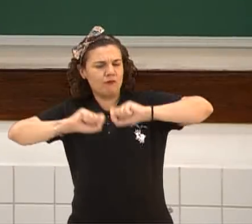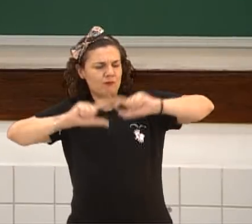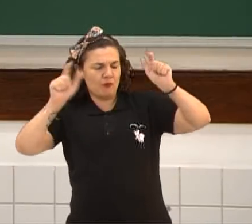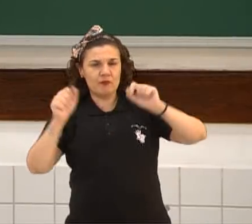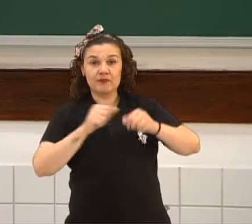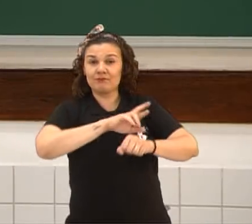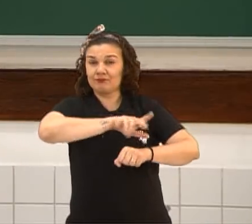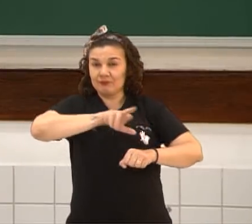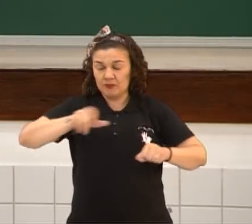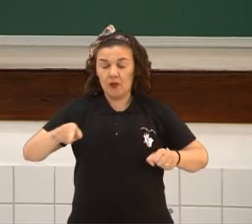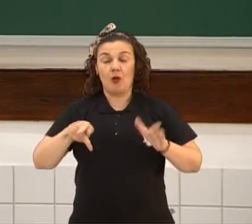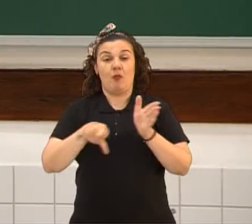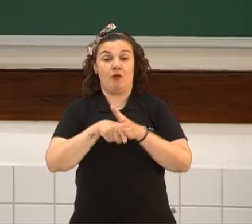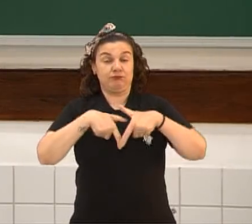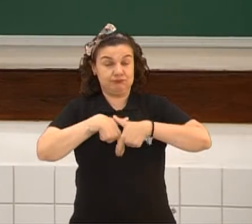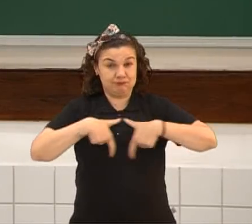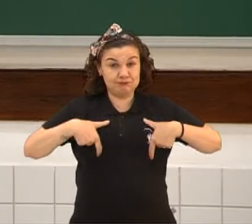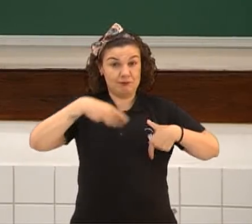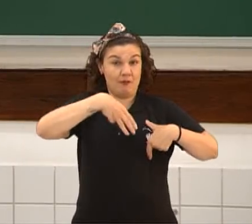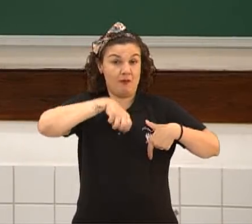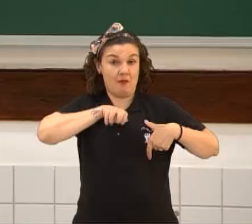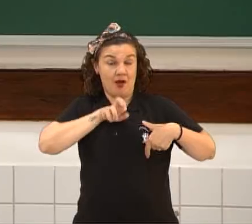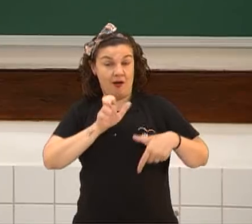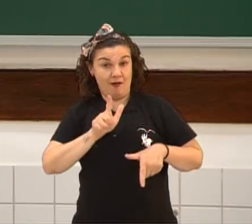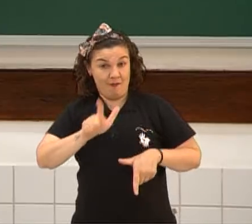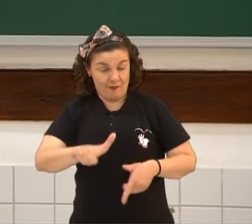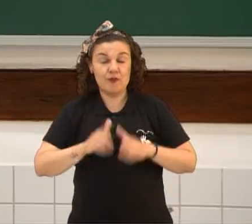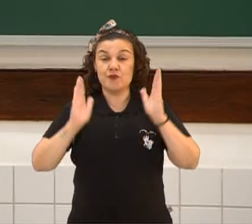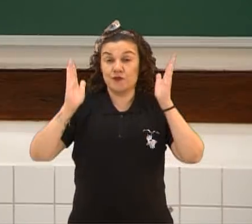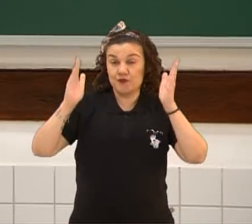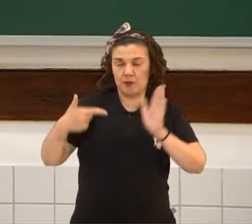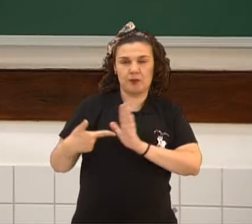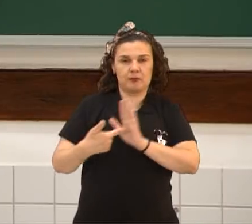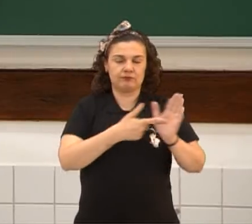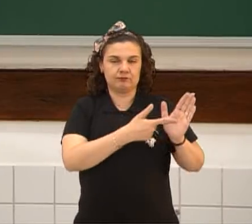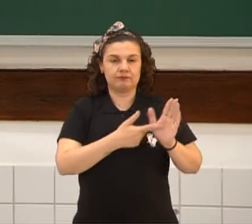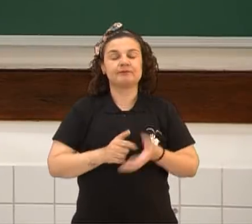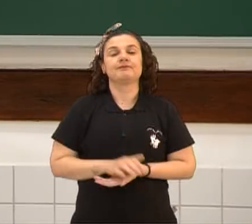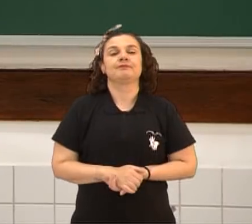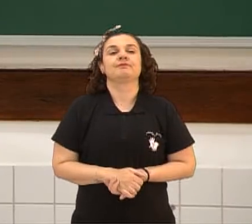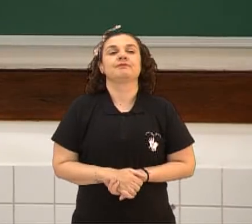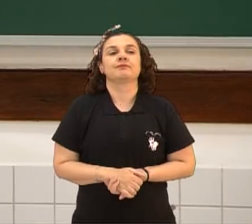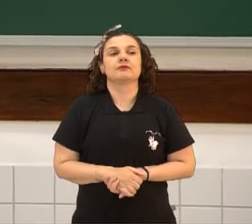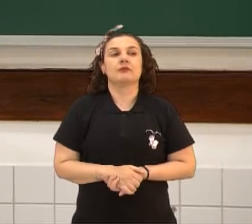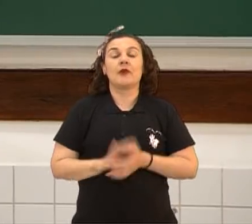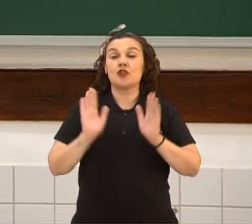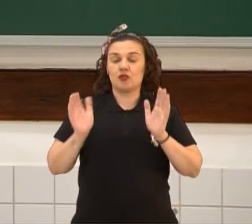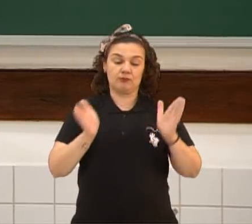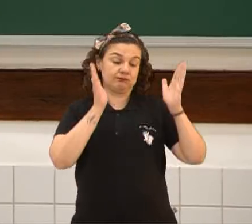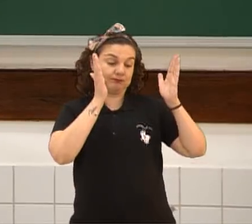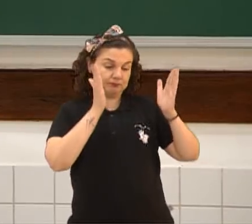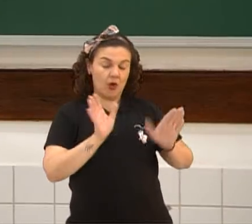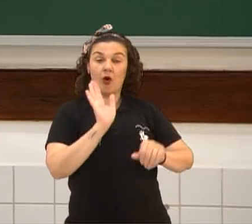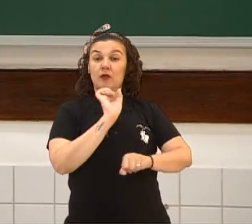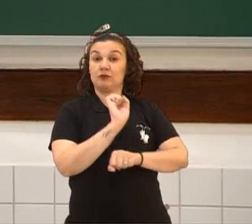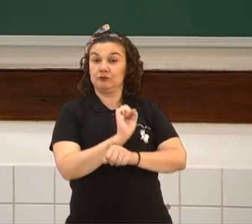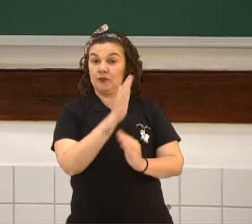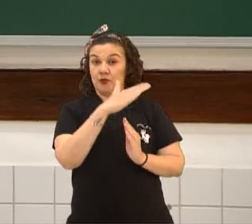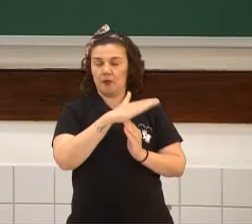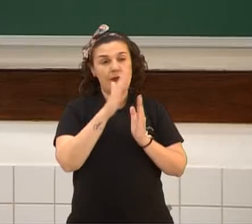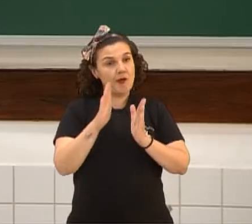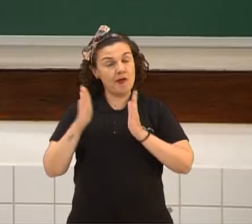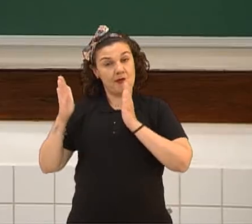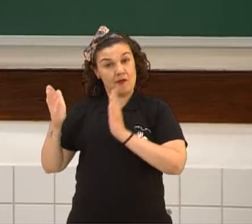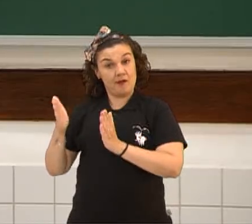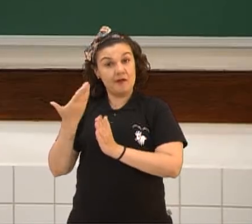feitos, que a Marvel gravou esses filmes, né? Que retrata muitos super-heróis, já acabou uma etapa, uma era agora, né? E também ao lado